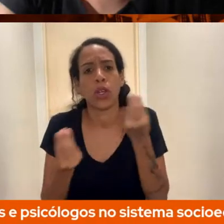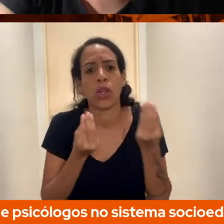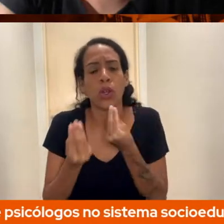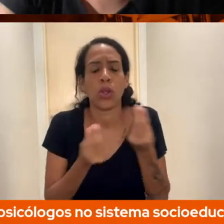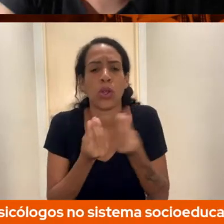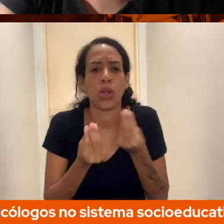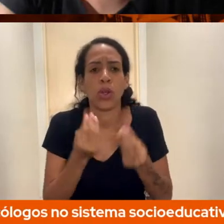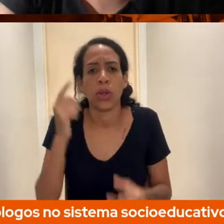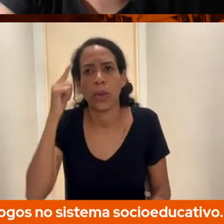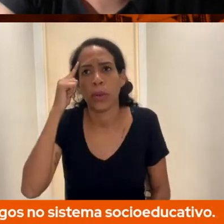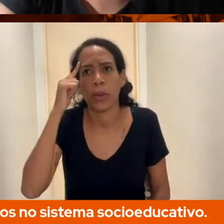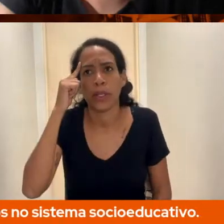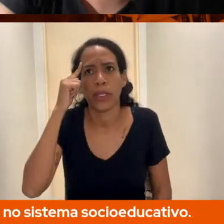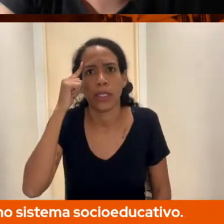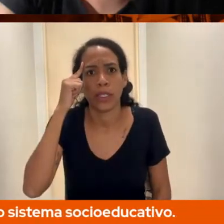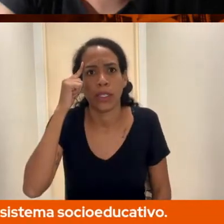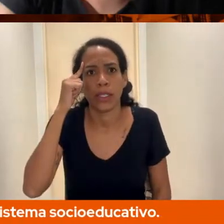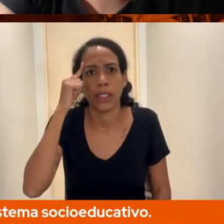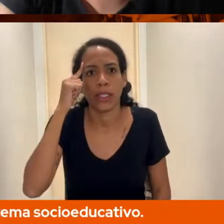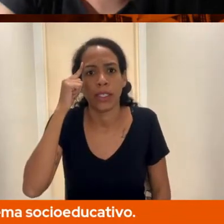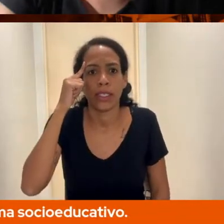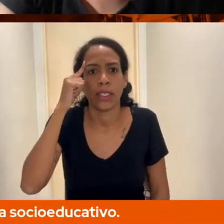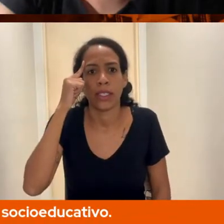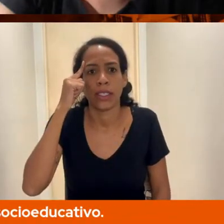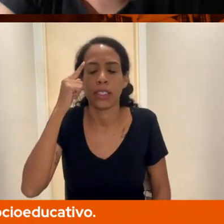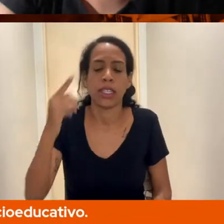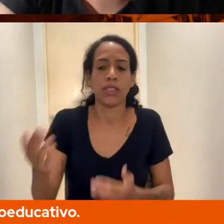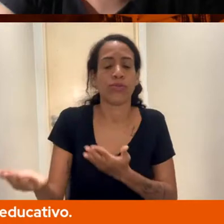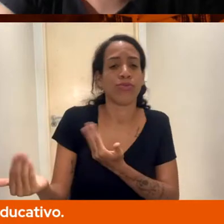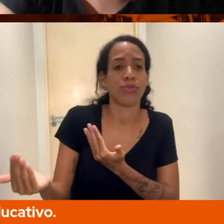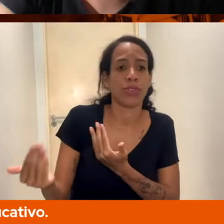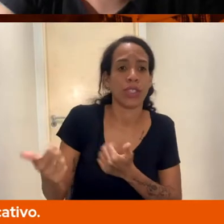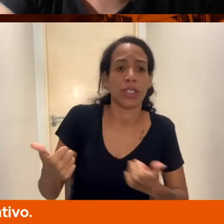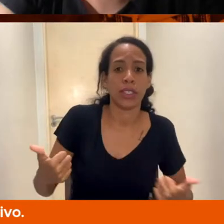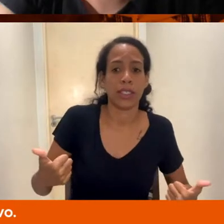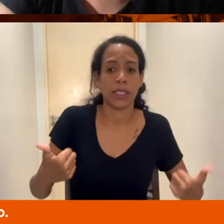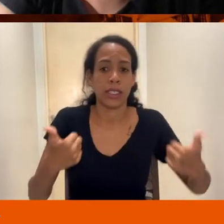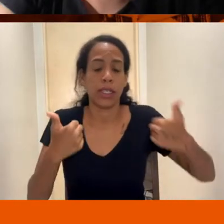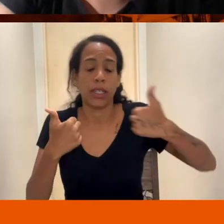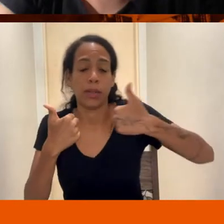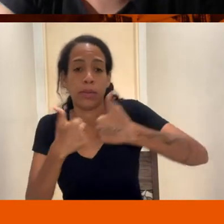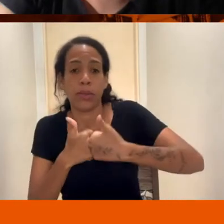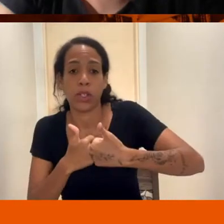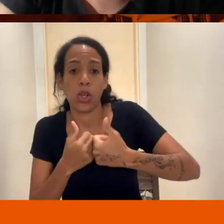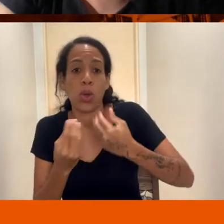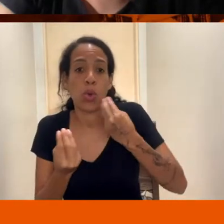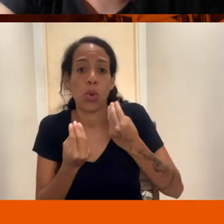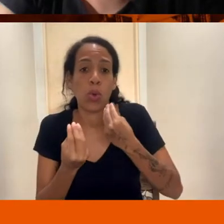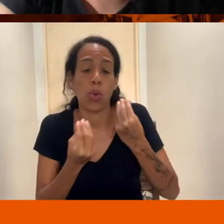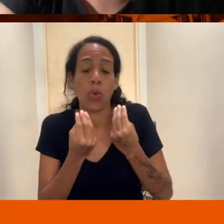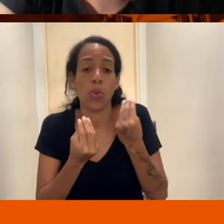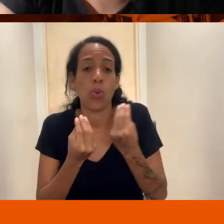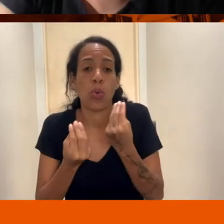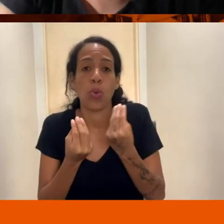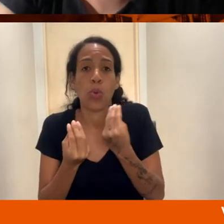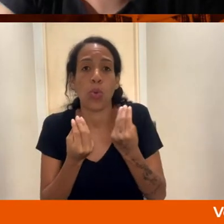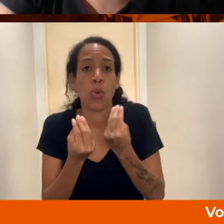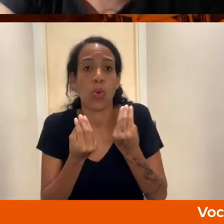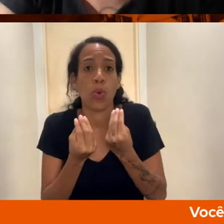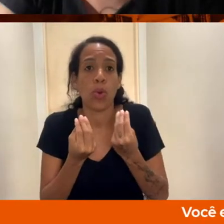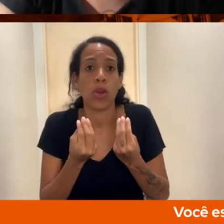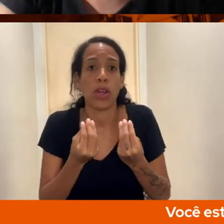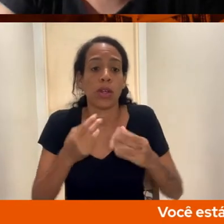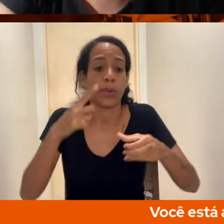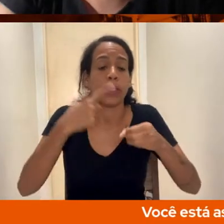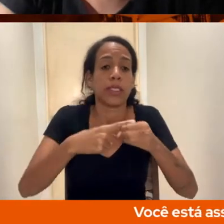pensar num convívio social desse adolescente com a sociedade sem questionar qual é o convívio social que a sociedade e o Estado